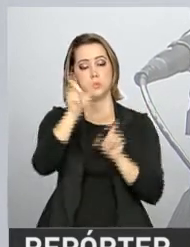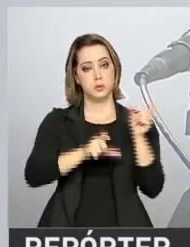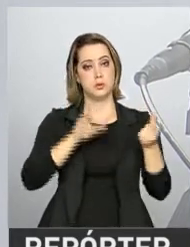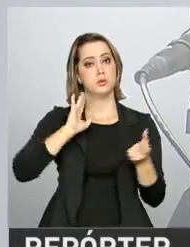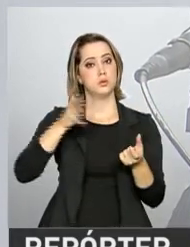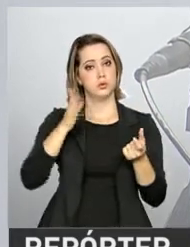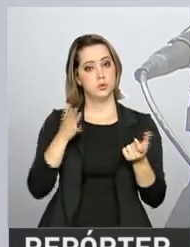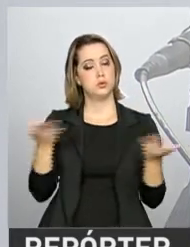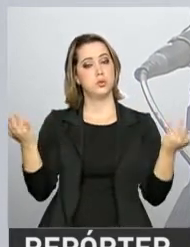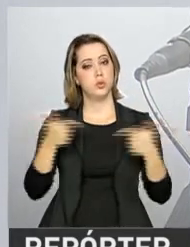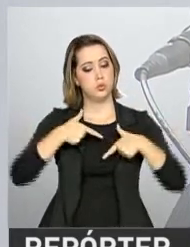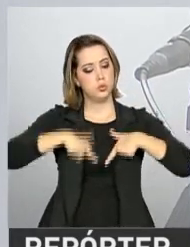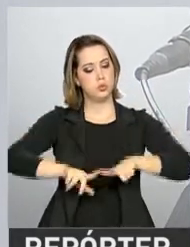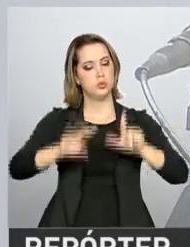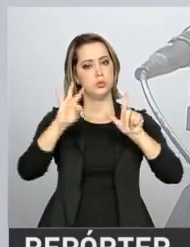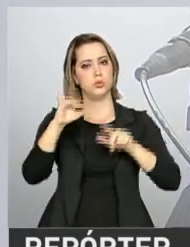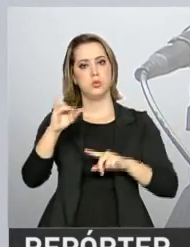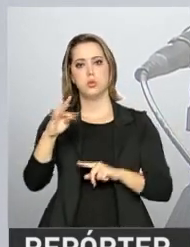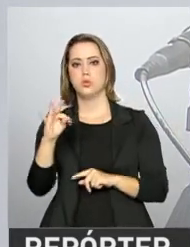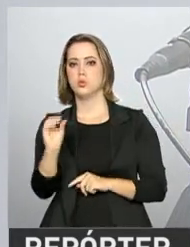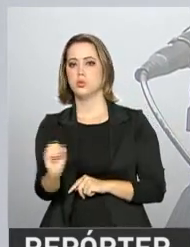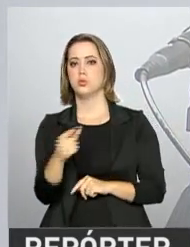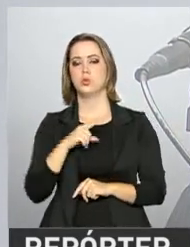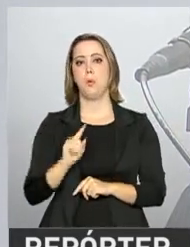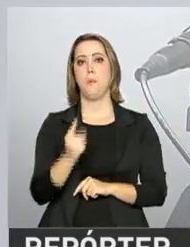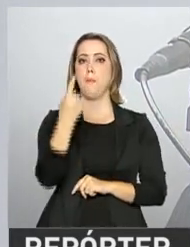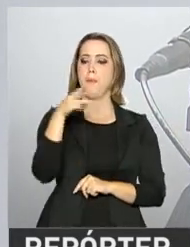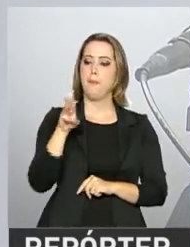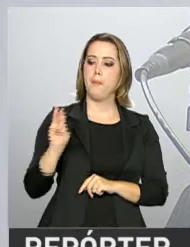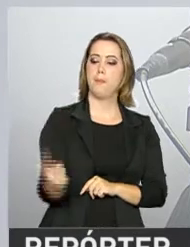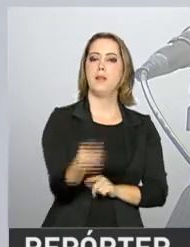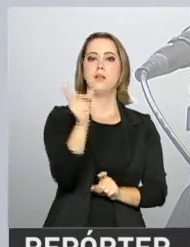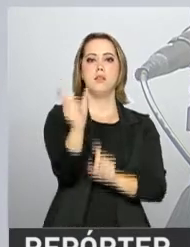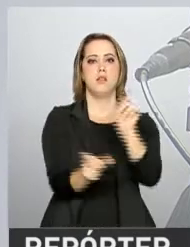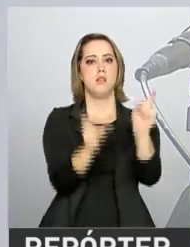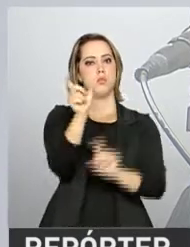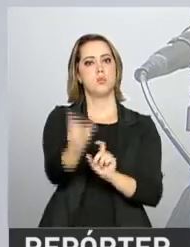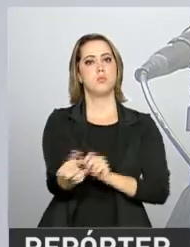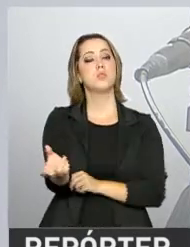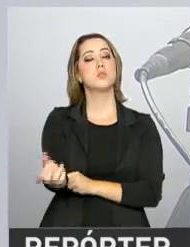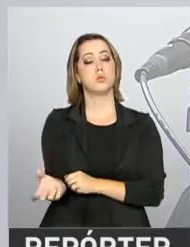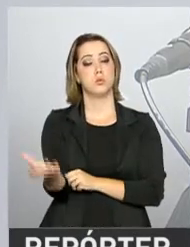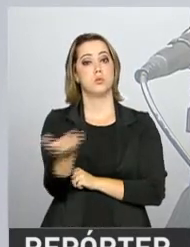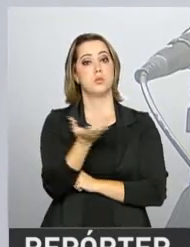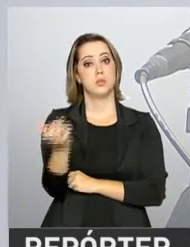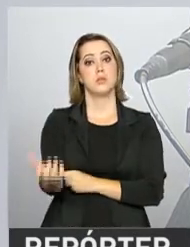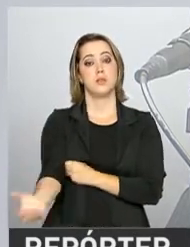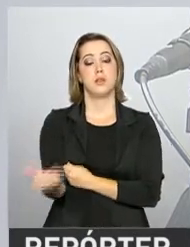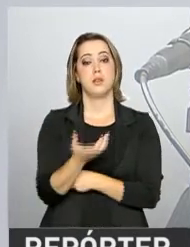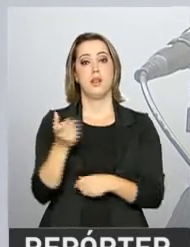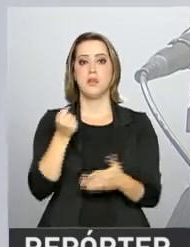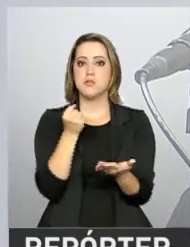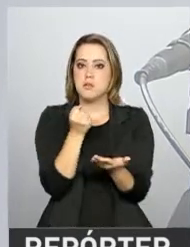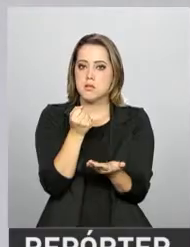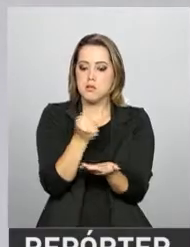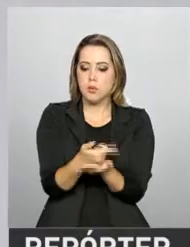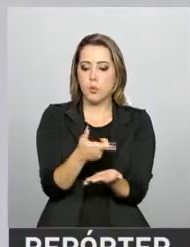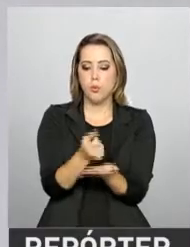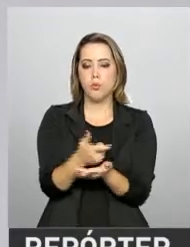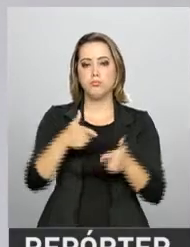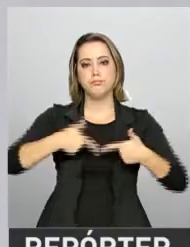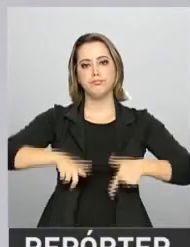tesouro direto se aproxima de 1 milhão e 200 mil e um milhão cento e noventa e oito mil oitocentos e três investidores estão